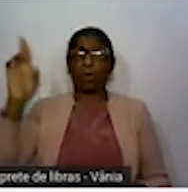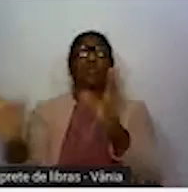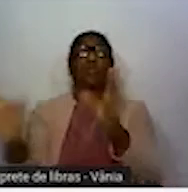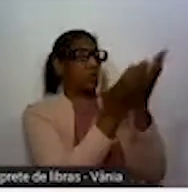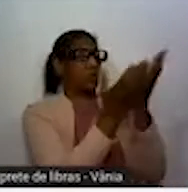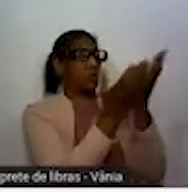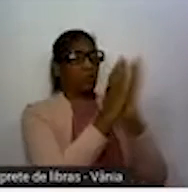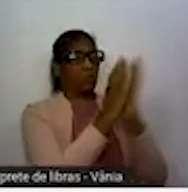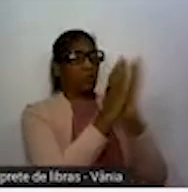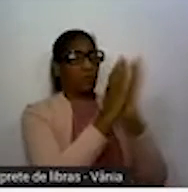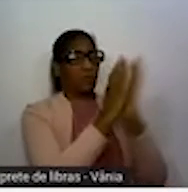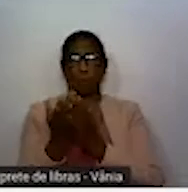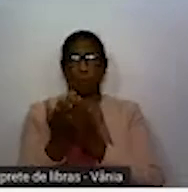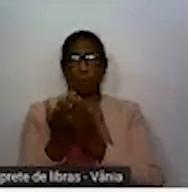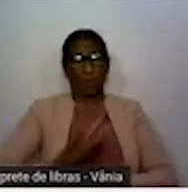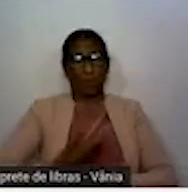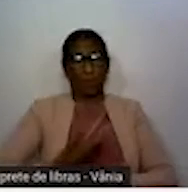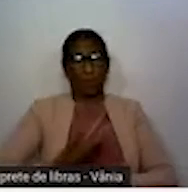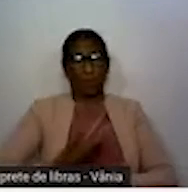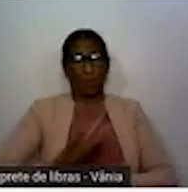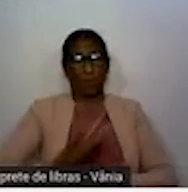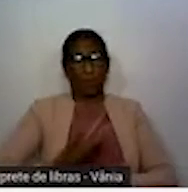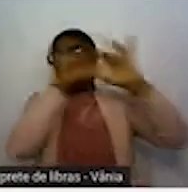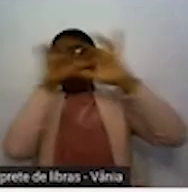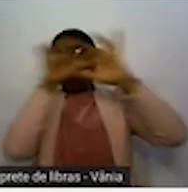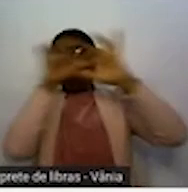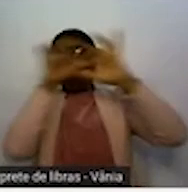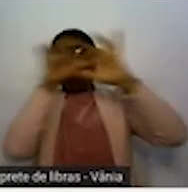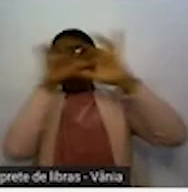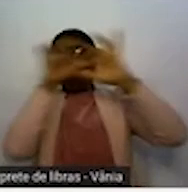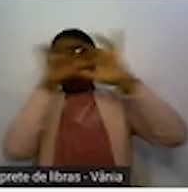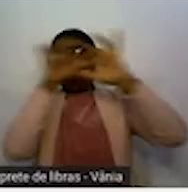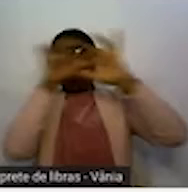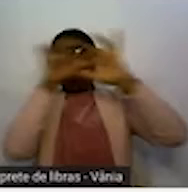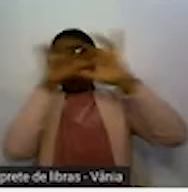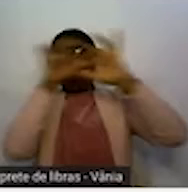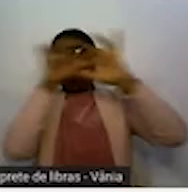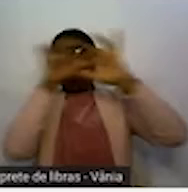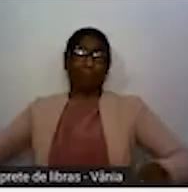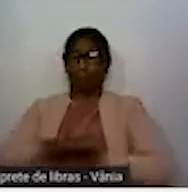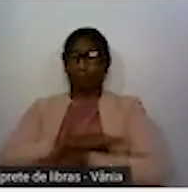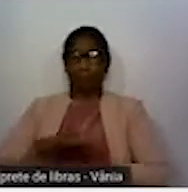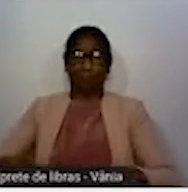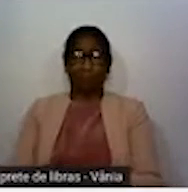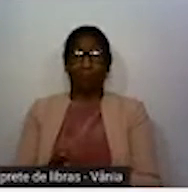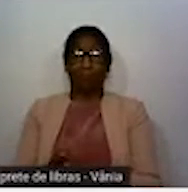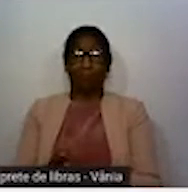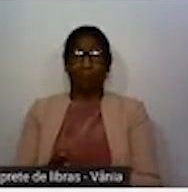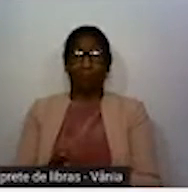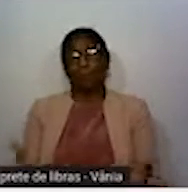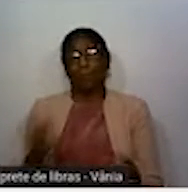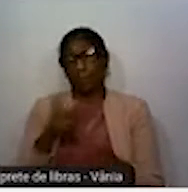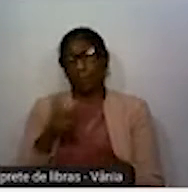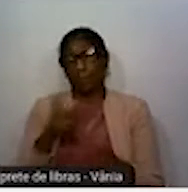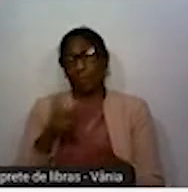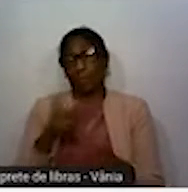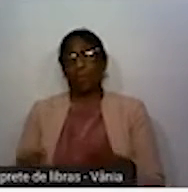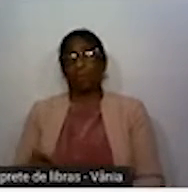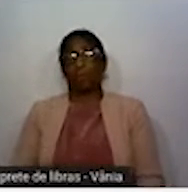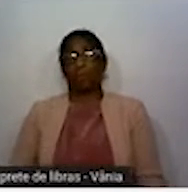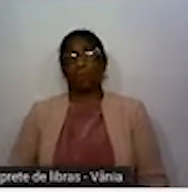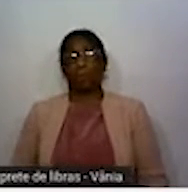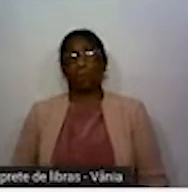anti uma série de itens ligados à economia mas tem uma série de interesse também ligados à saúde e ao